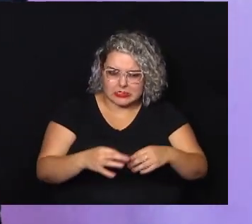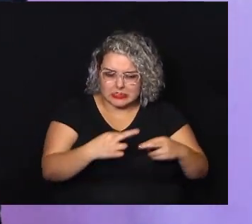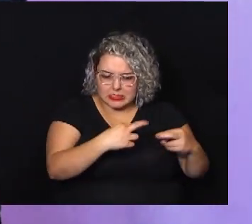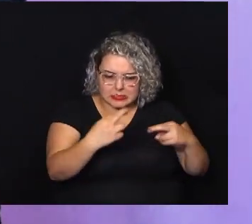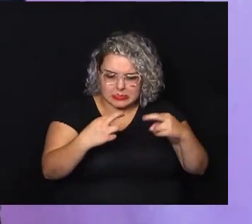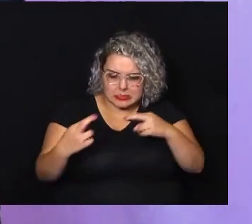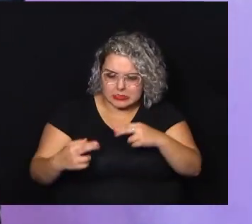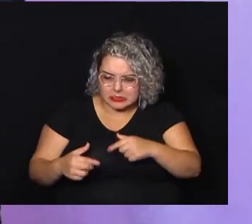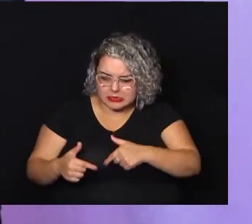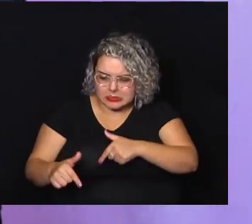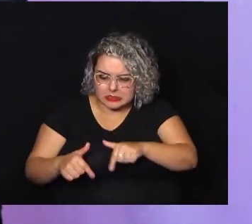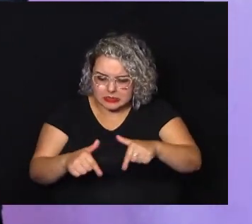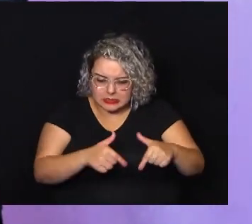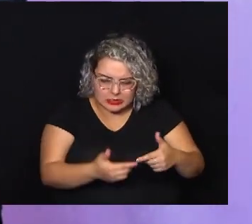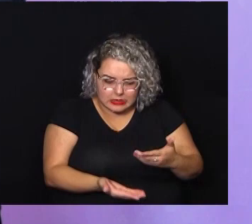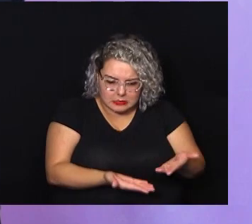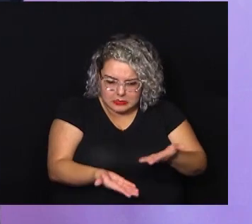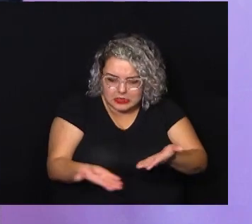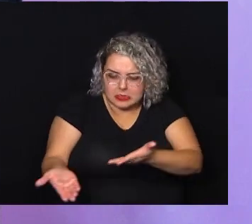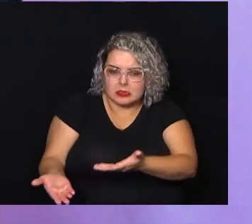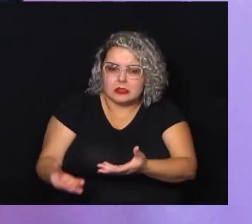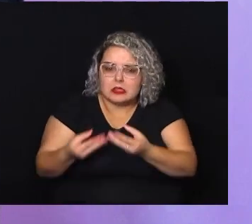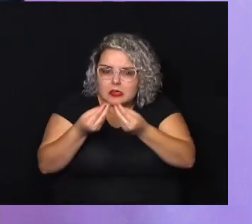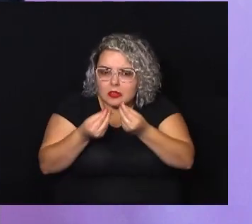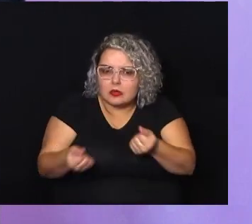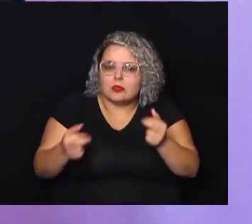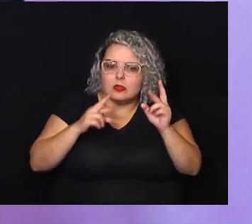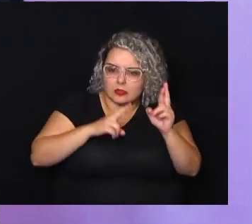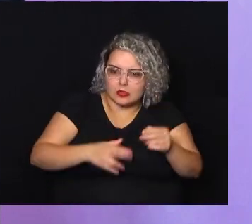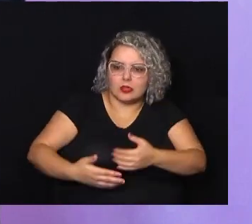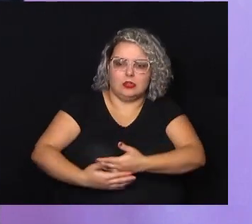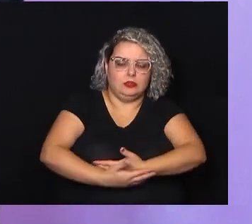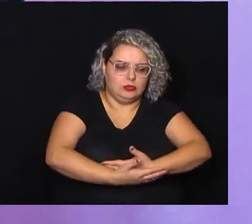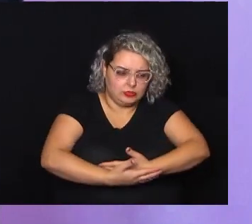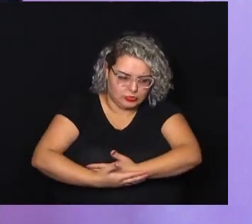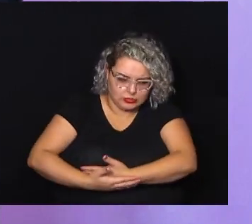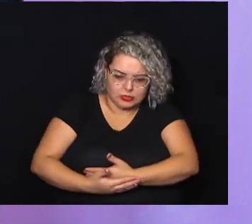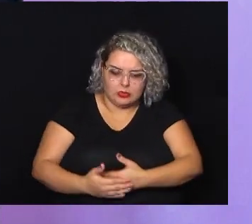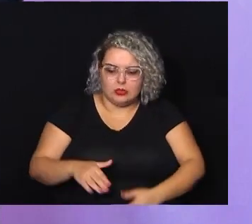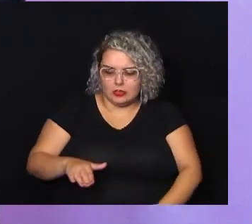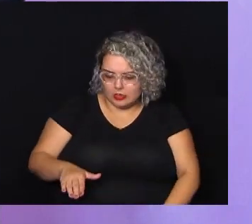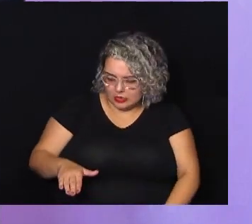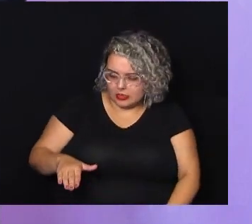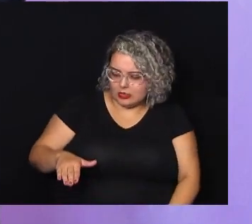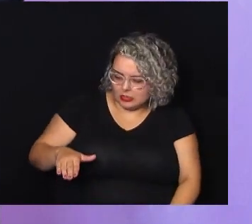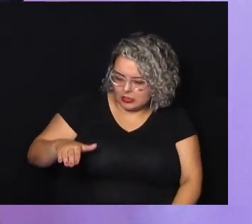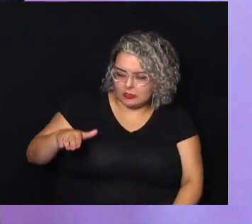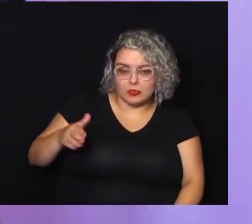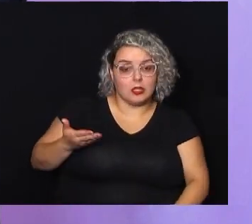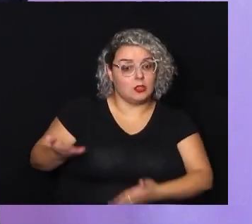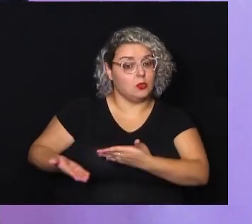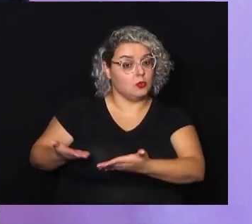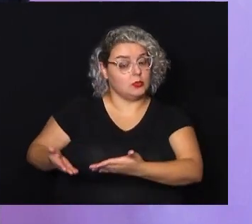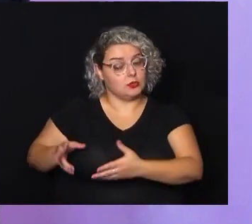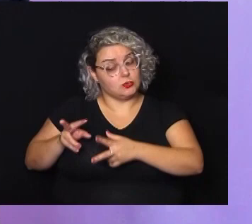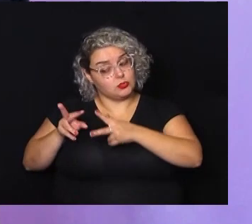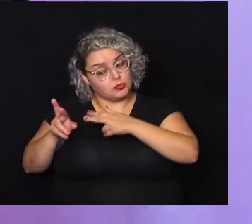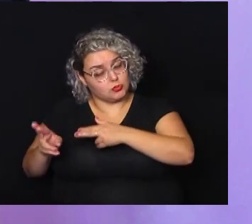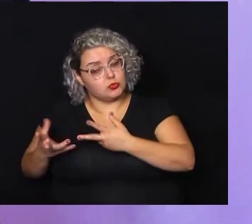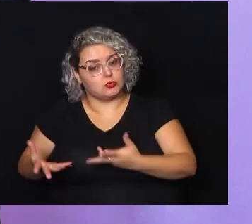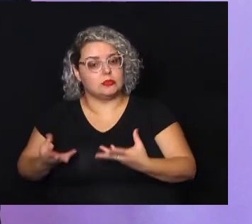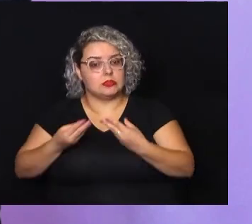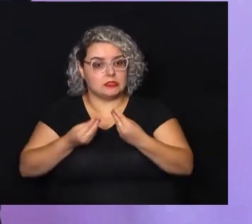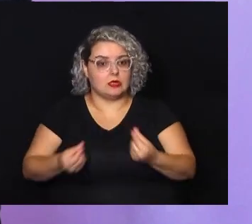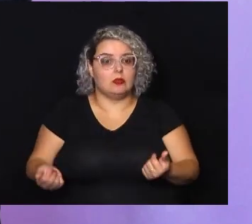né, precisa ir trabalhando e verificando, né, e cuidando da qualidade do sono do bebê, conforme a criança